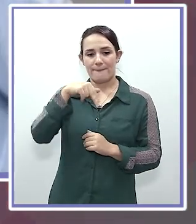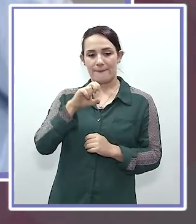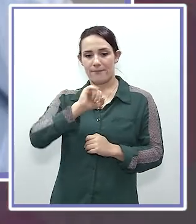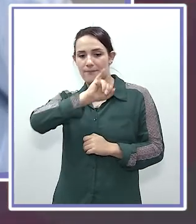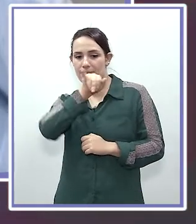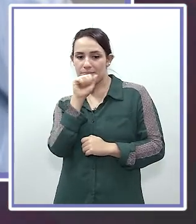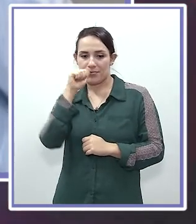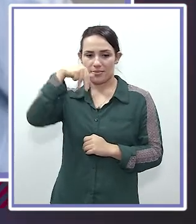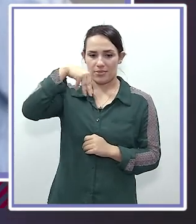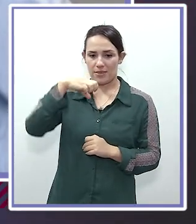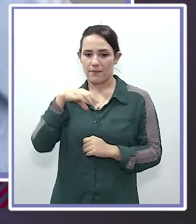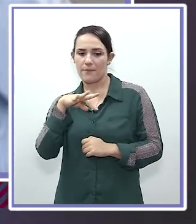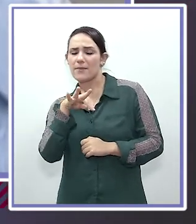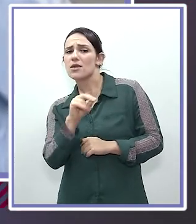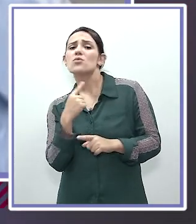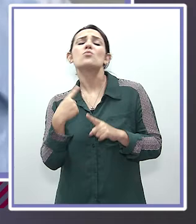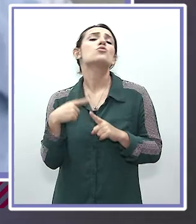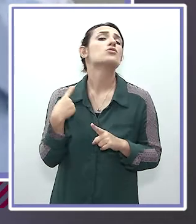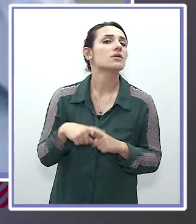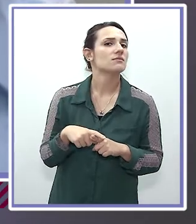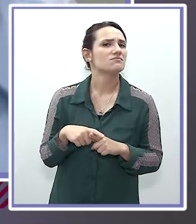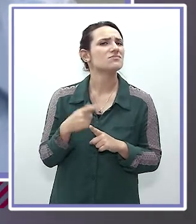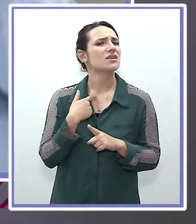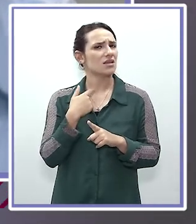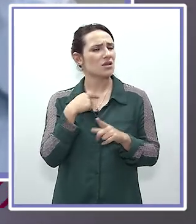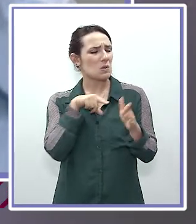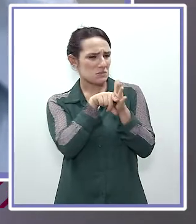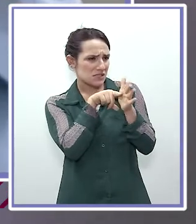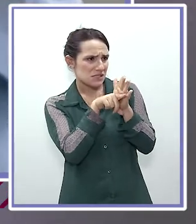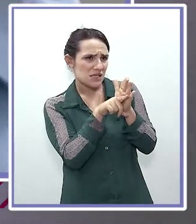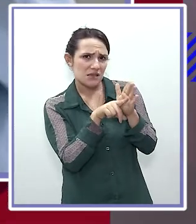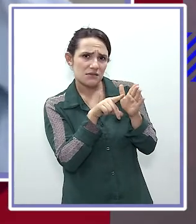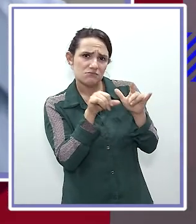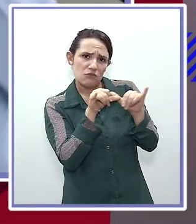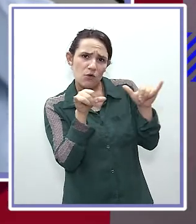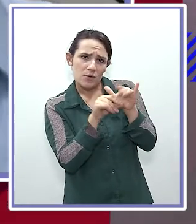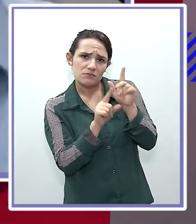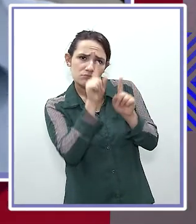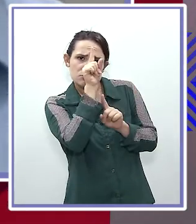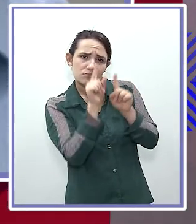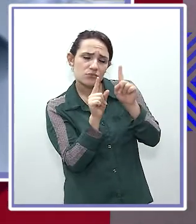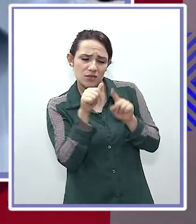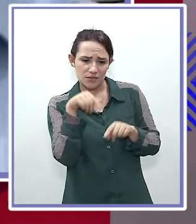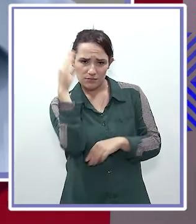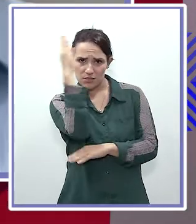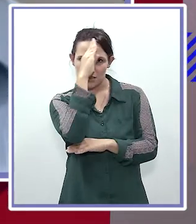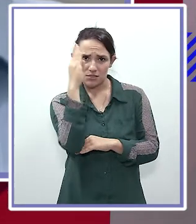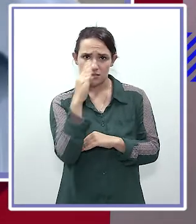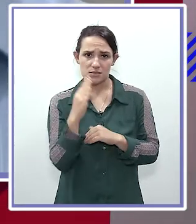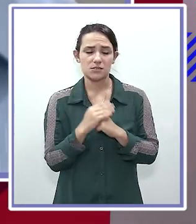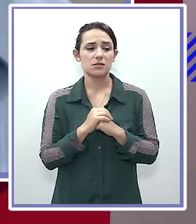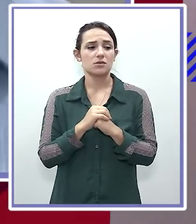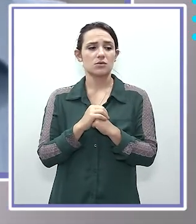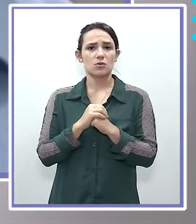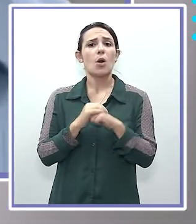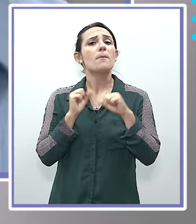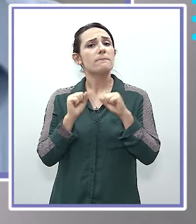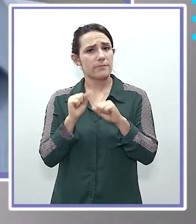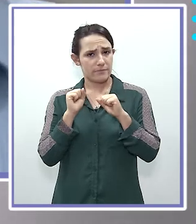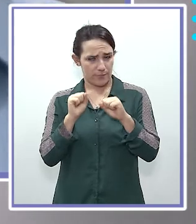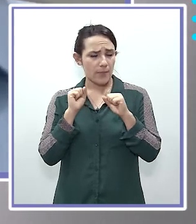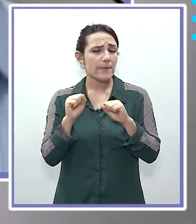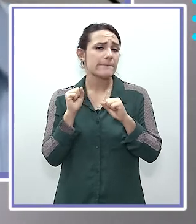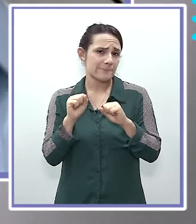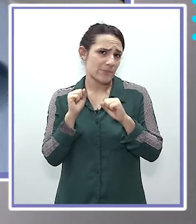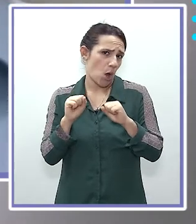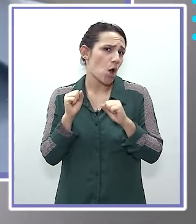de planejamento impactou também, porque eu consultei uns dados, não sei se são tão atualizados assim, que o Brasil veio aprimorando sua rede para diminuir